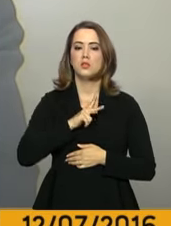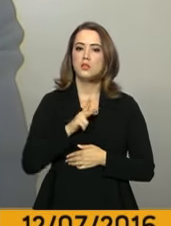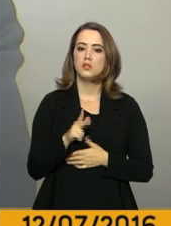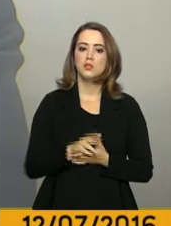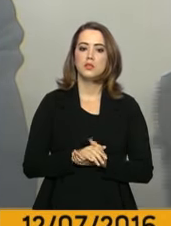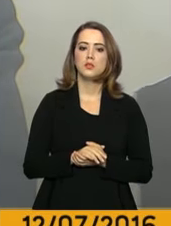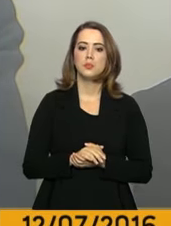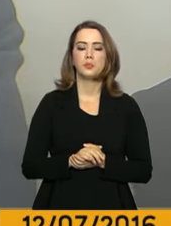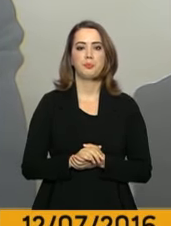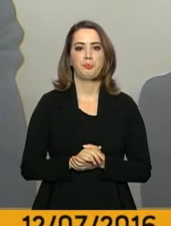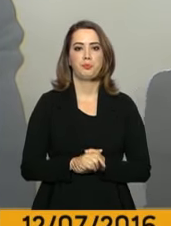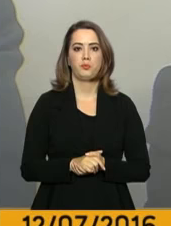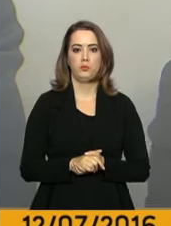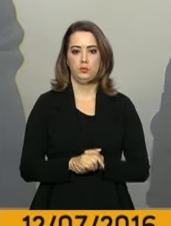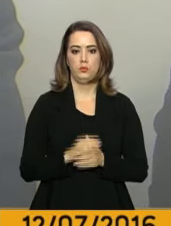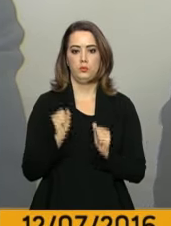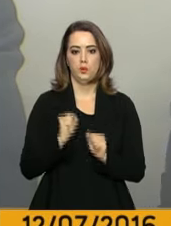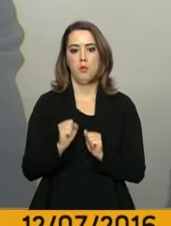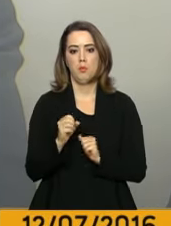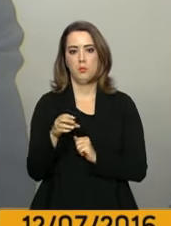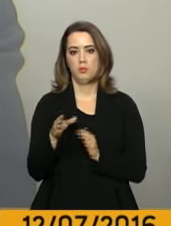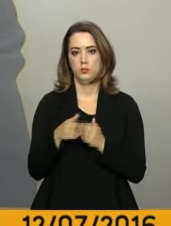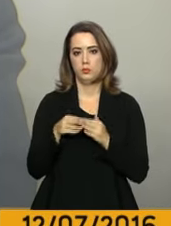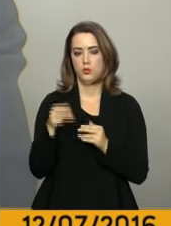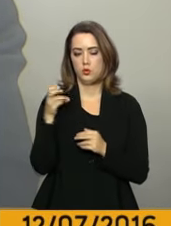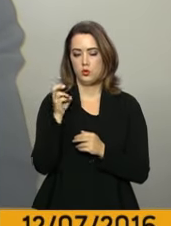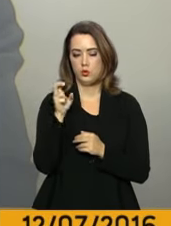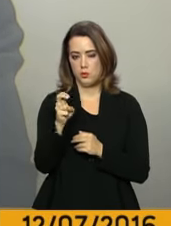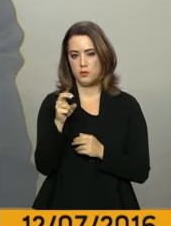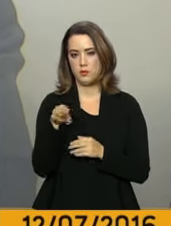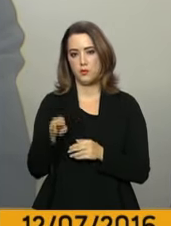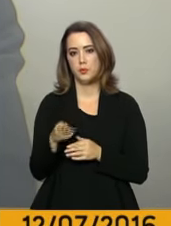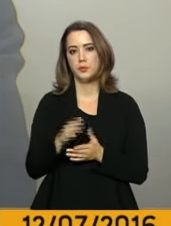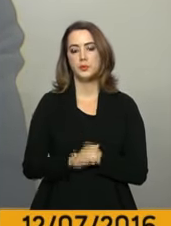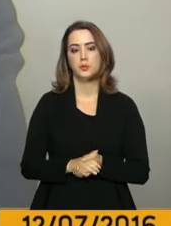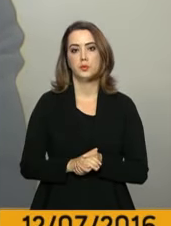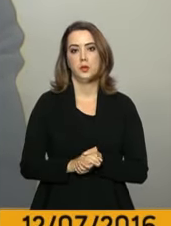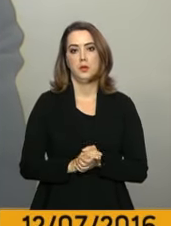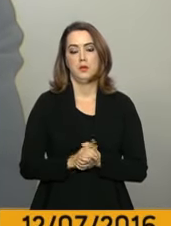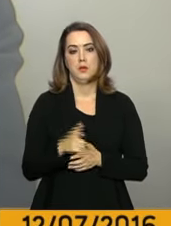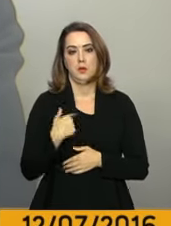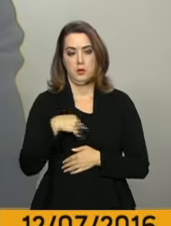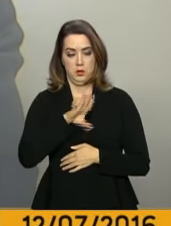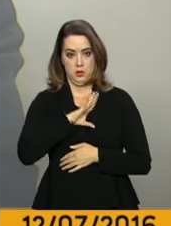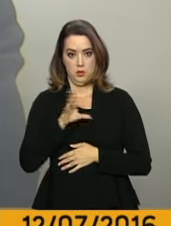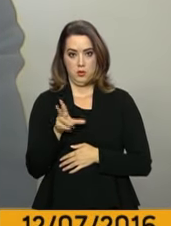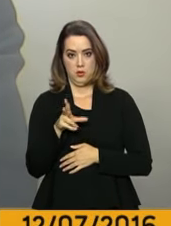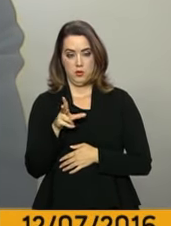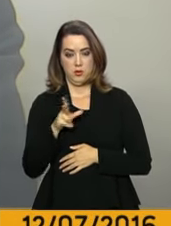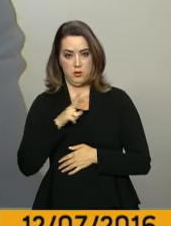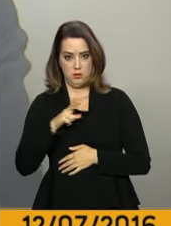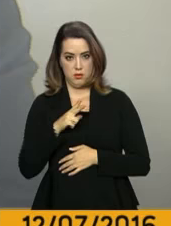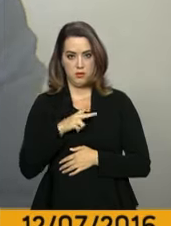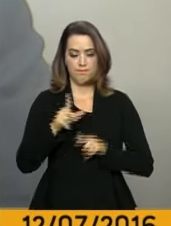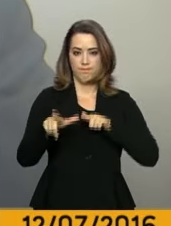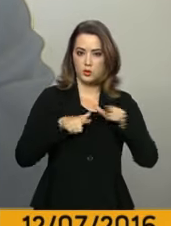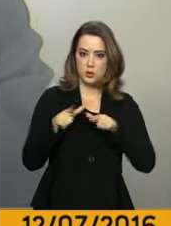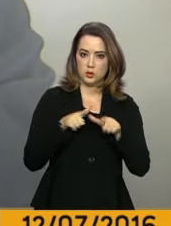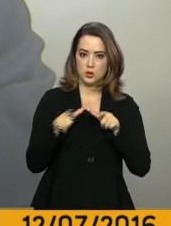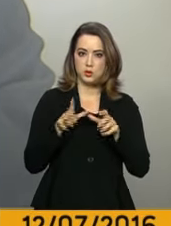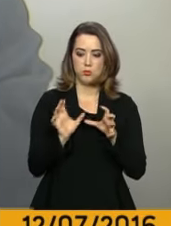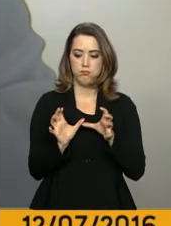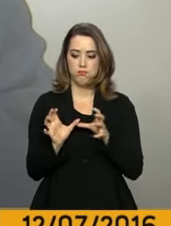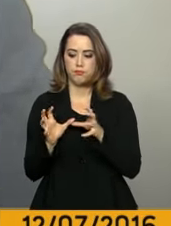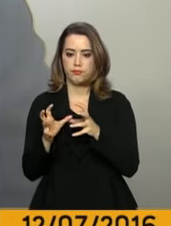5 minutos olha aqui como nós temos uma vocação centralizadora daí eu